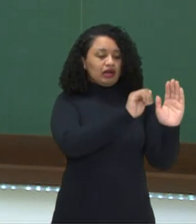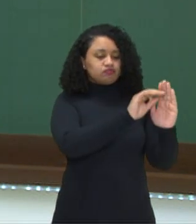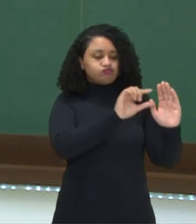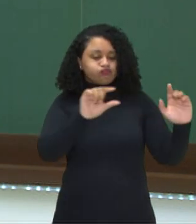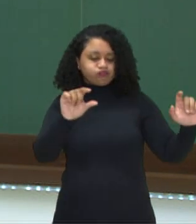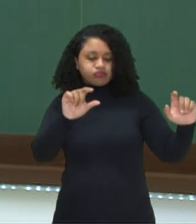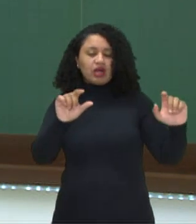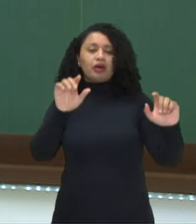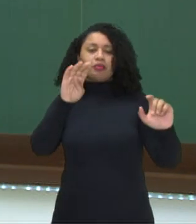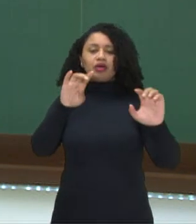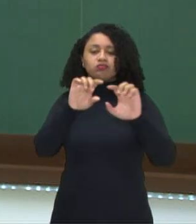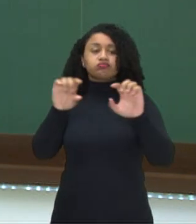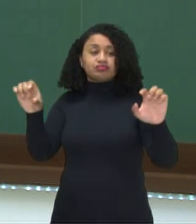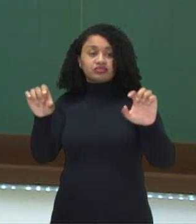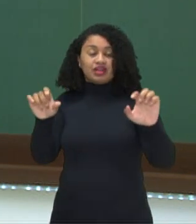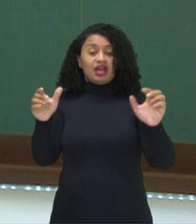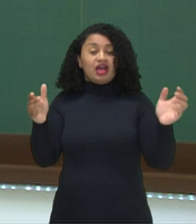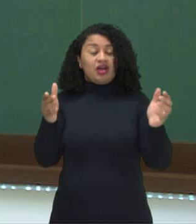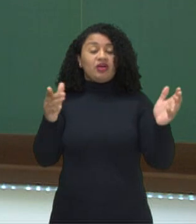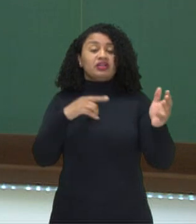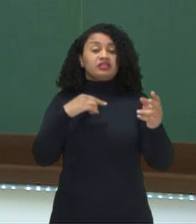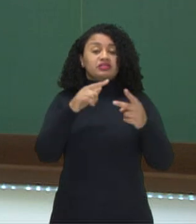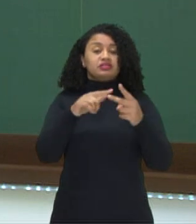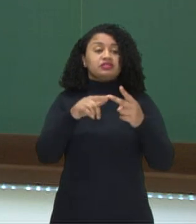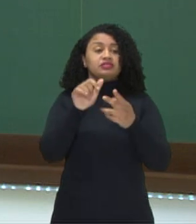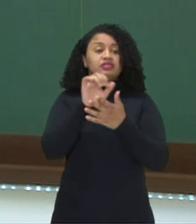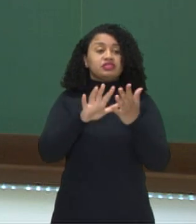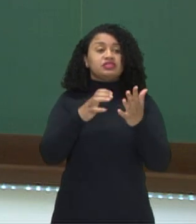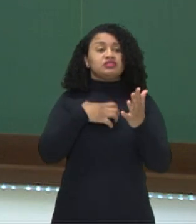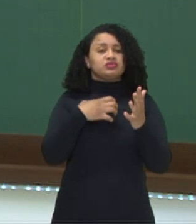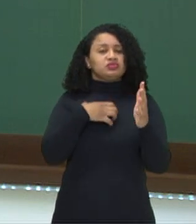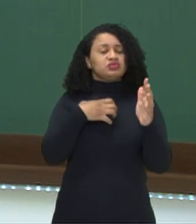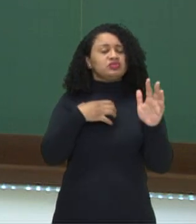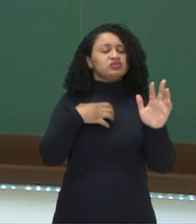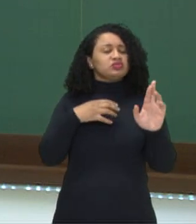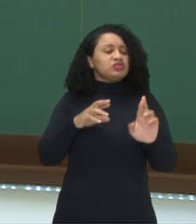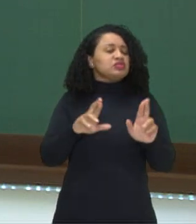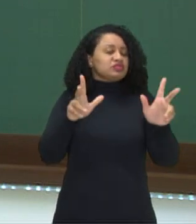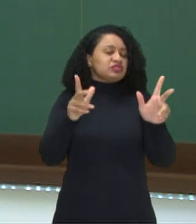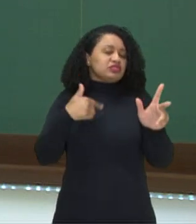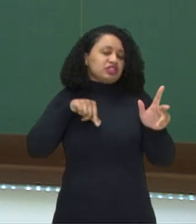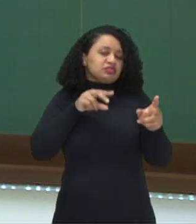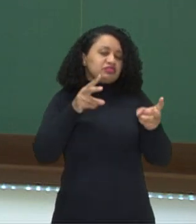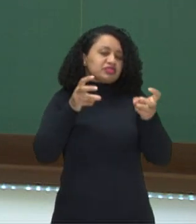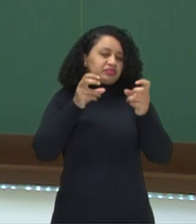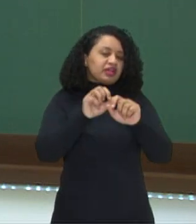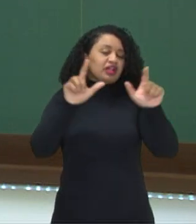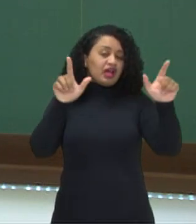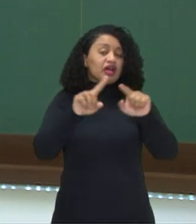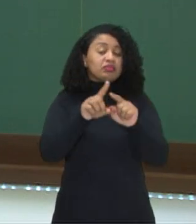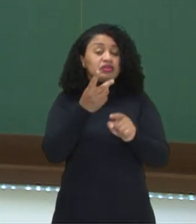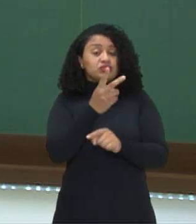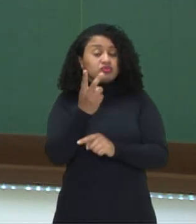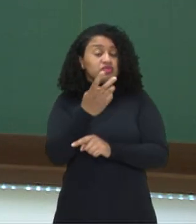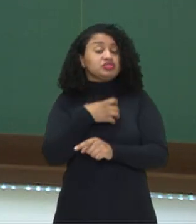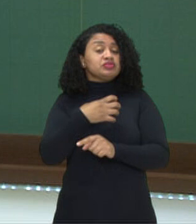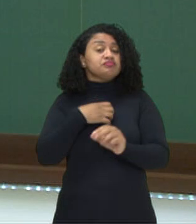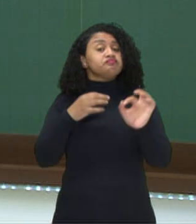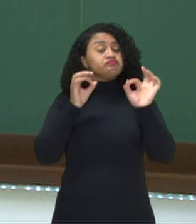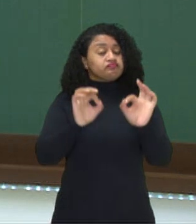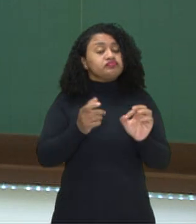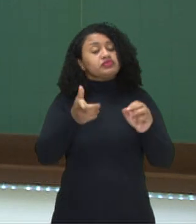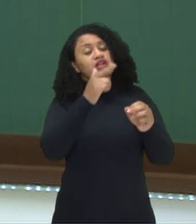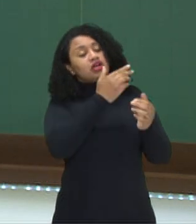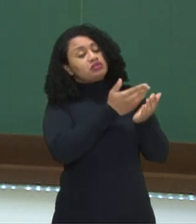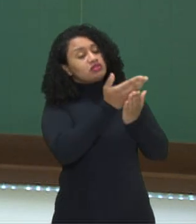Então, nessa aula aqui, você ficou com 2 exercícios de maneiras diferentes, né? Mas os dois estão certos. Lá no comecinho